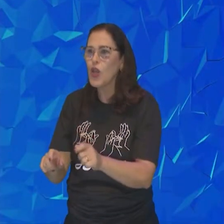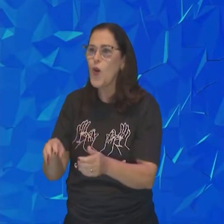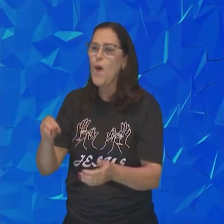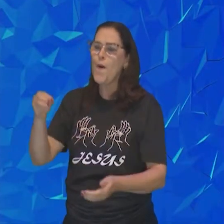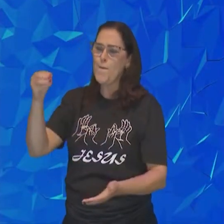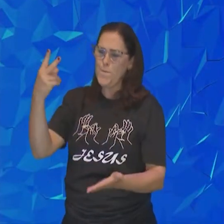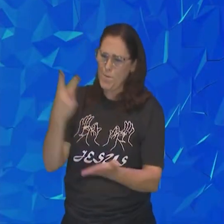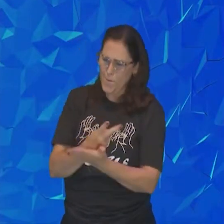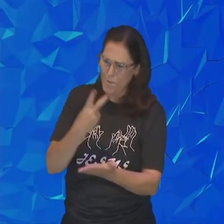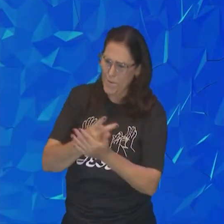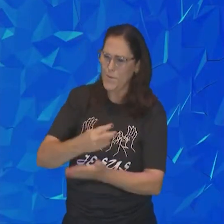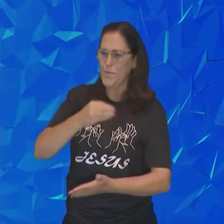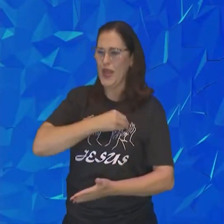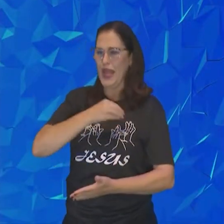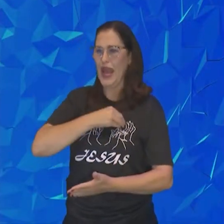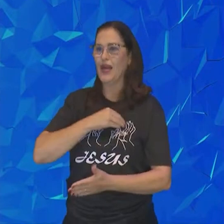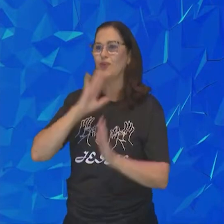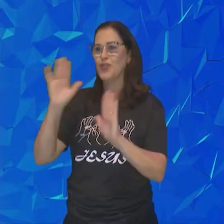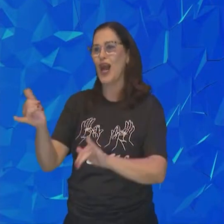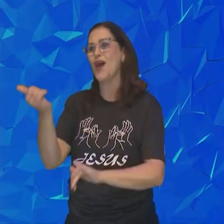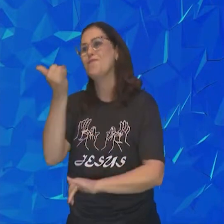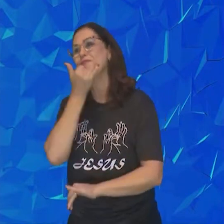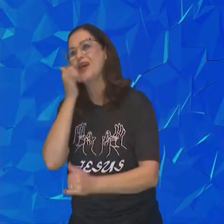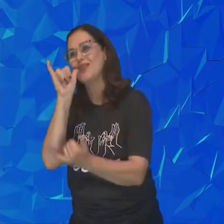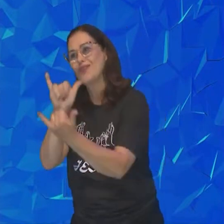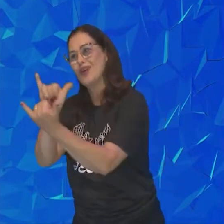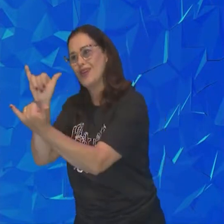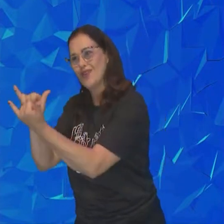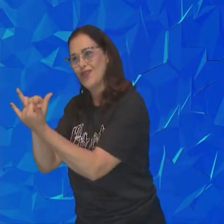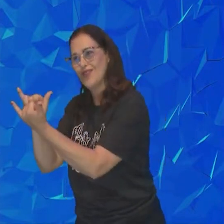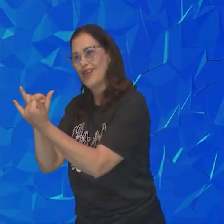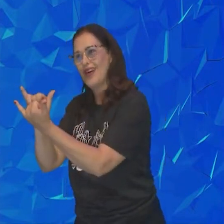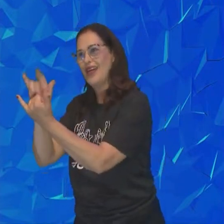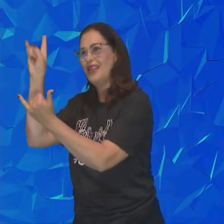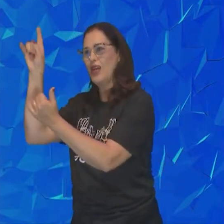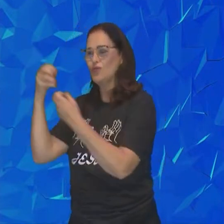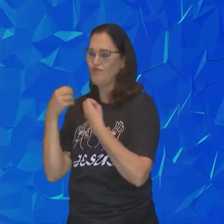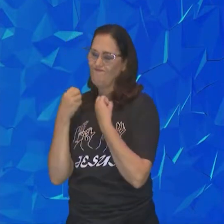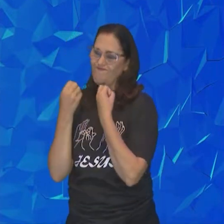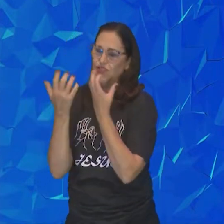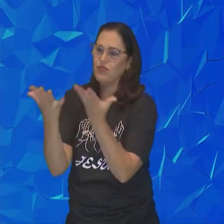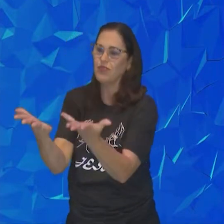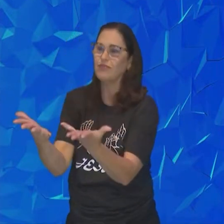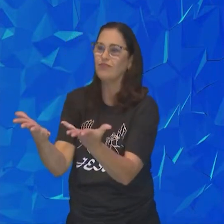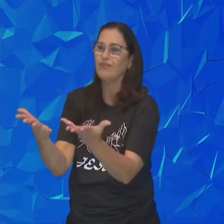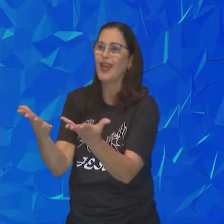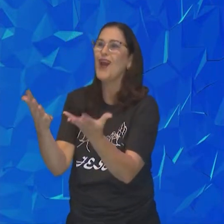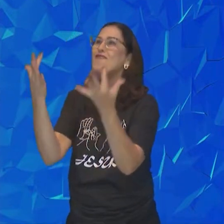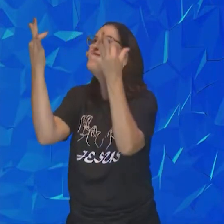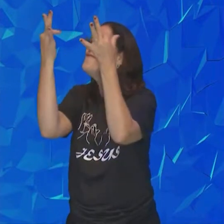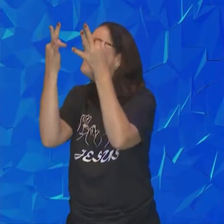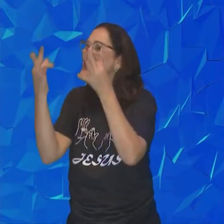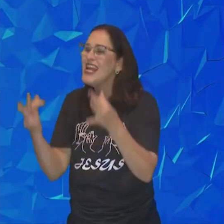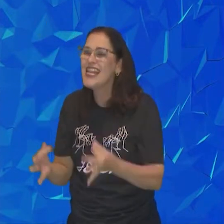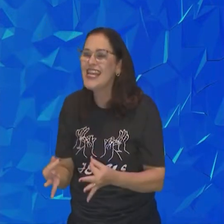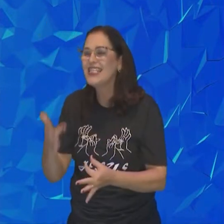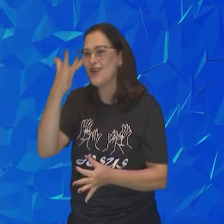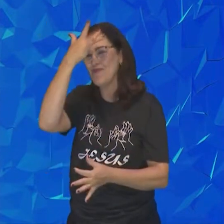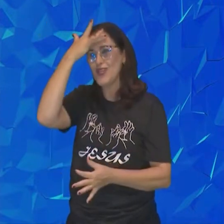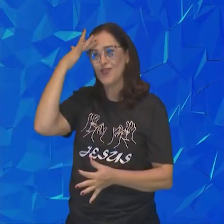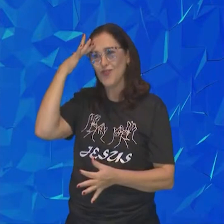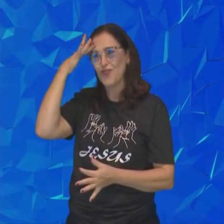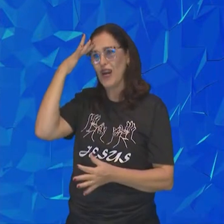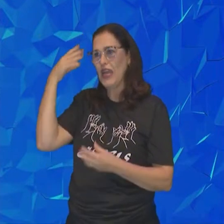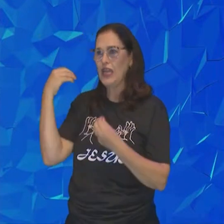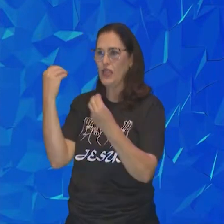iniquidade é perdoada e cujo pecado é coberto. Bem-aventurado o homem a quem o Senhor não